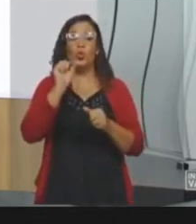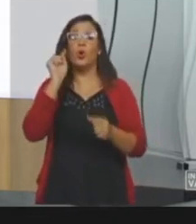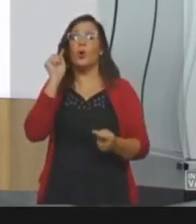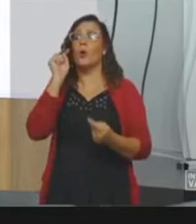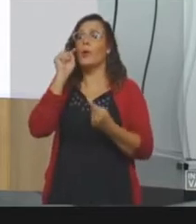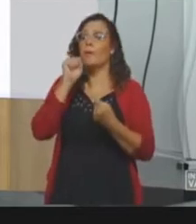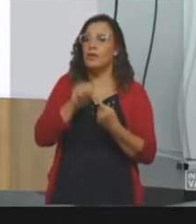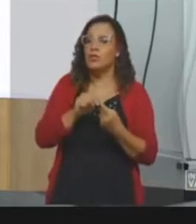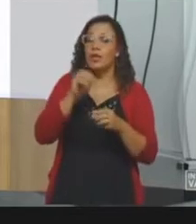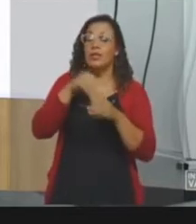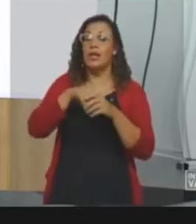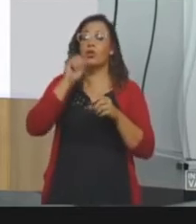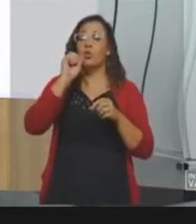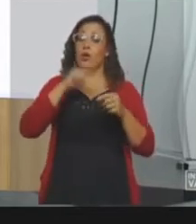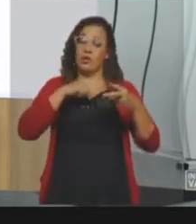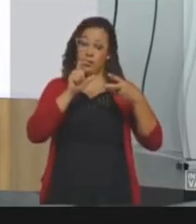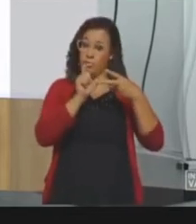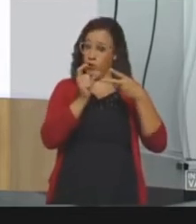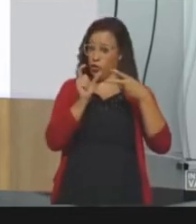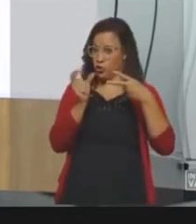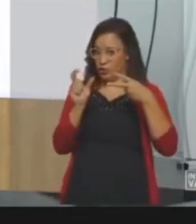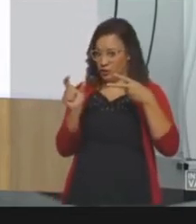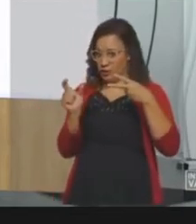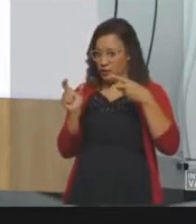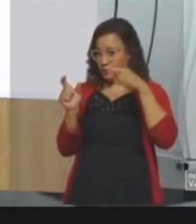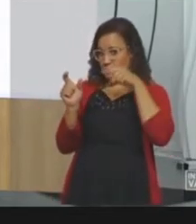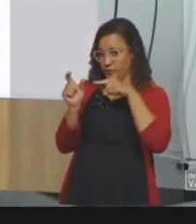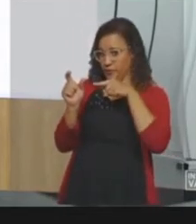certo ponto por genes.